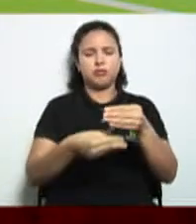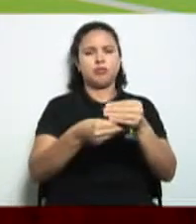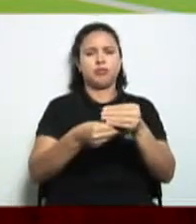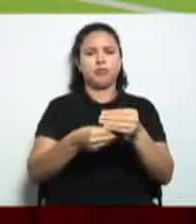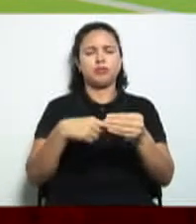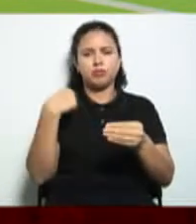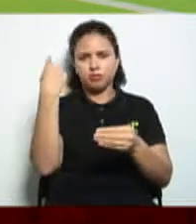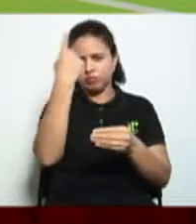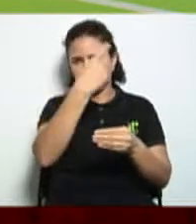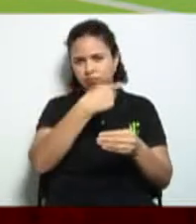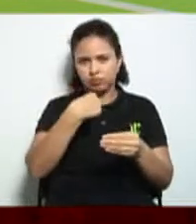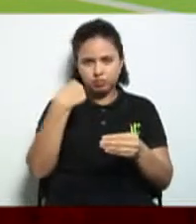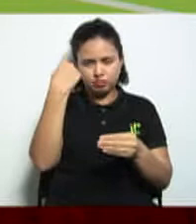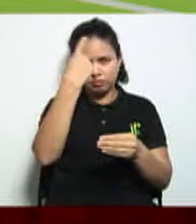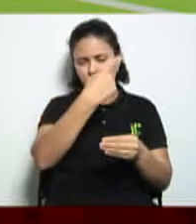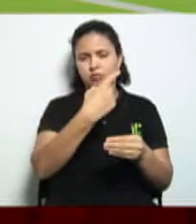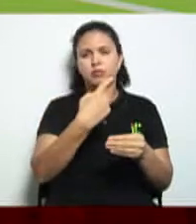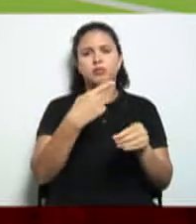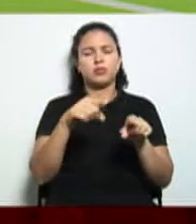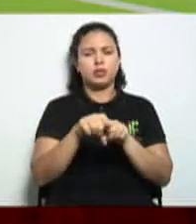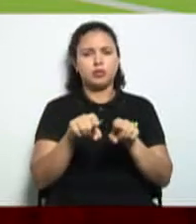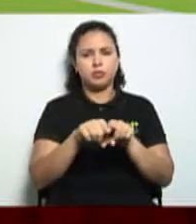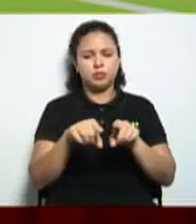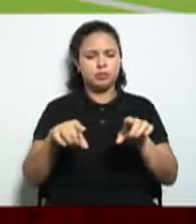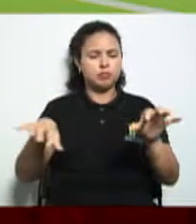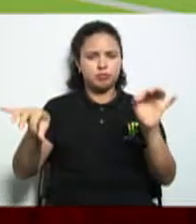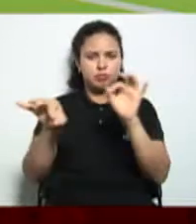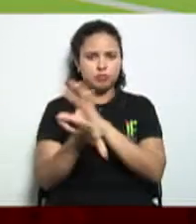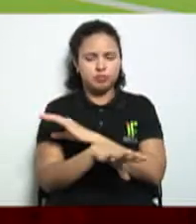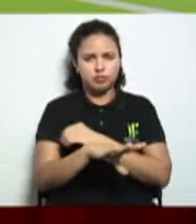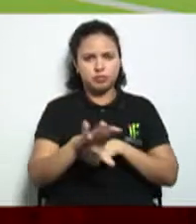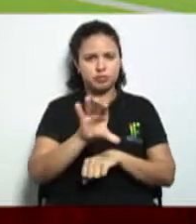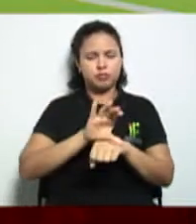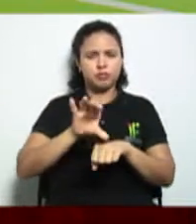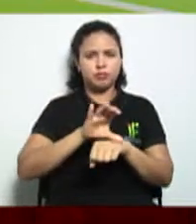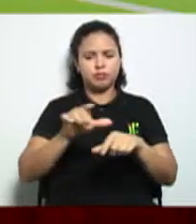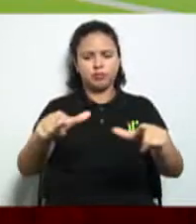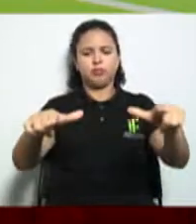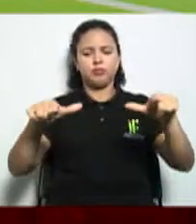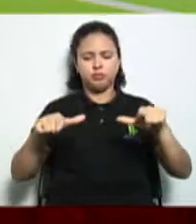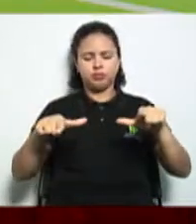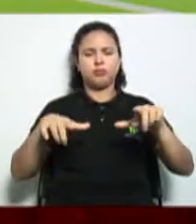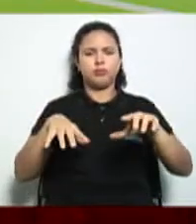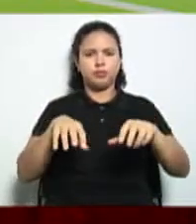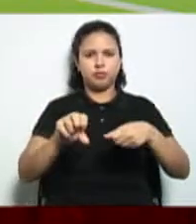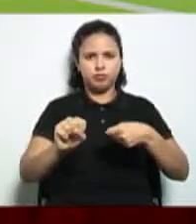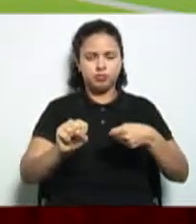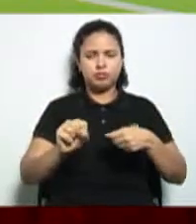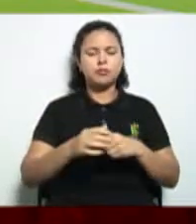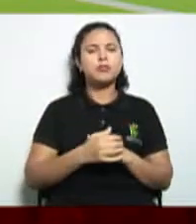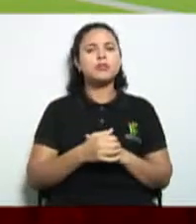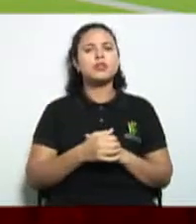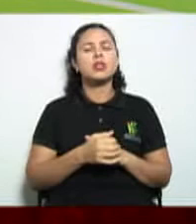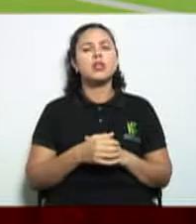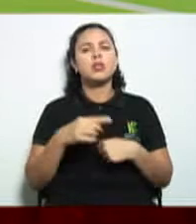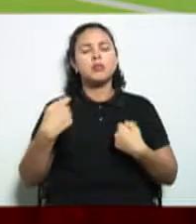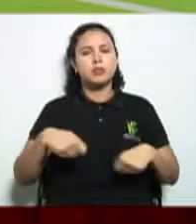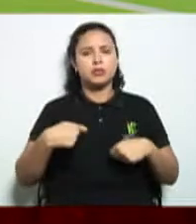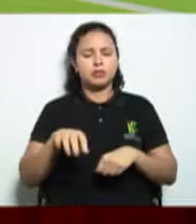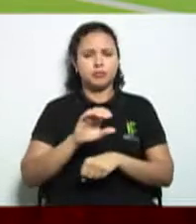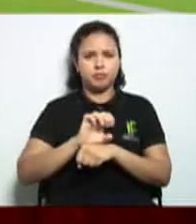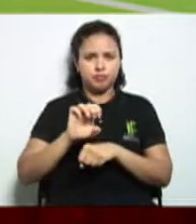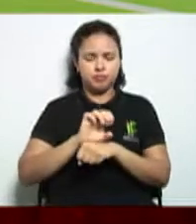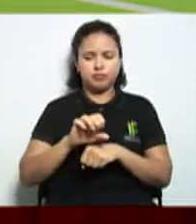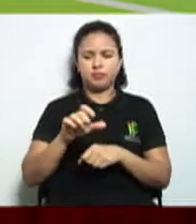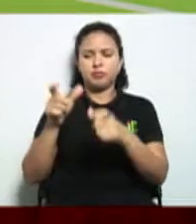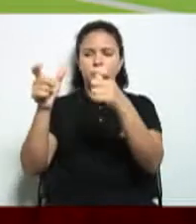receber o diploma e tudo que vai vir com ele em uma cooperativa ou um local que tenha afinidade com a cooperativa, né? Que você possa desenvolver todas